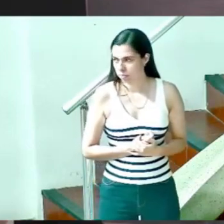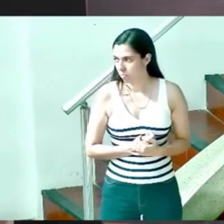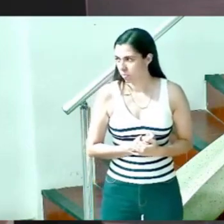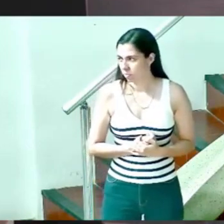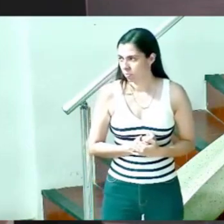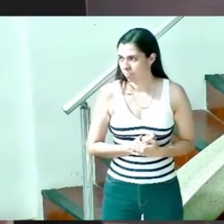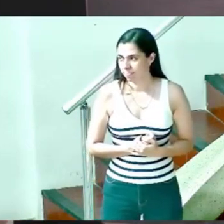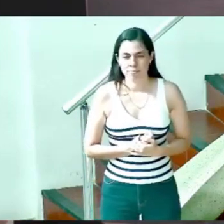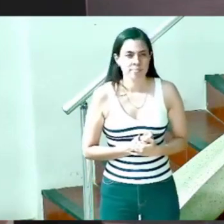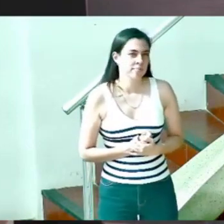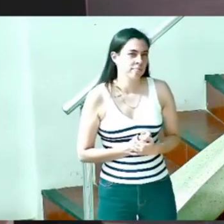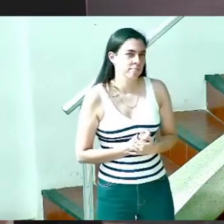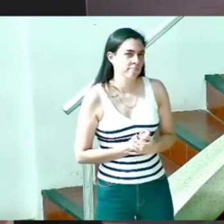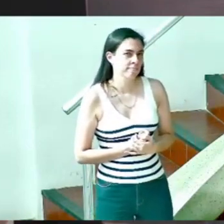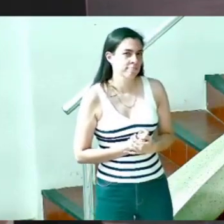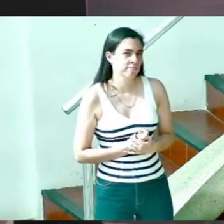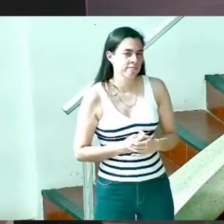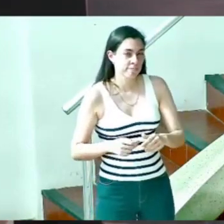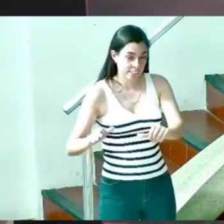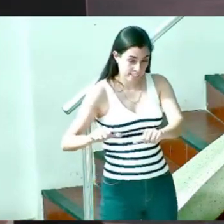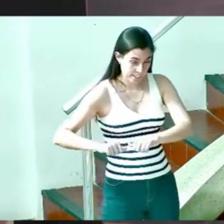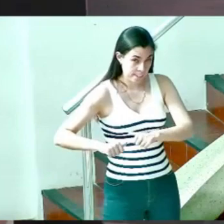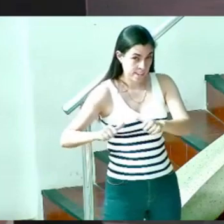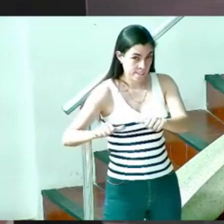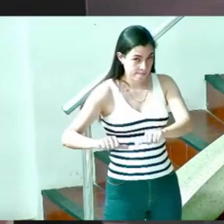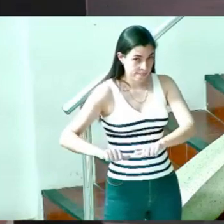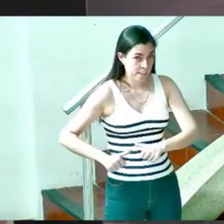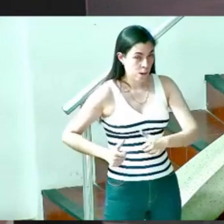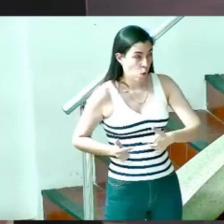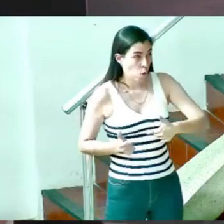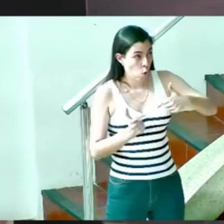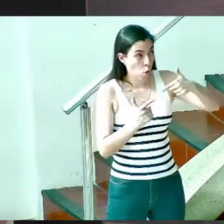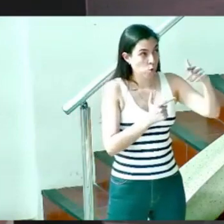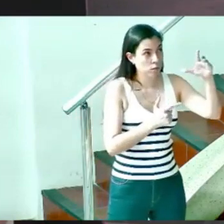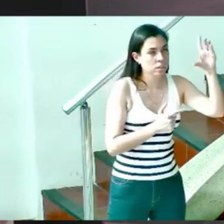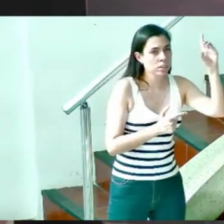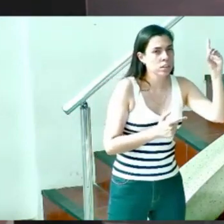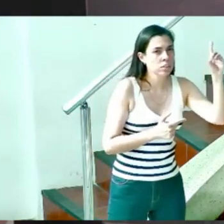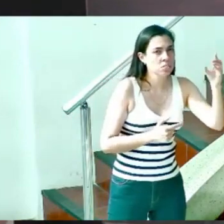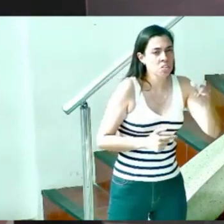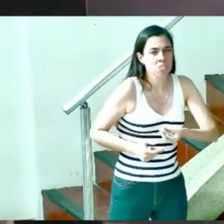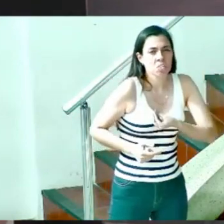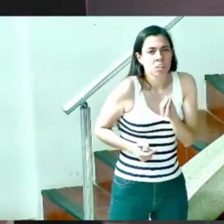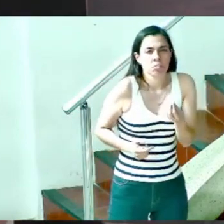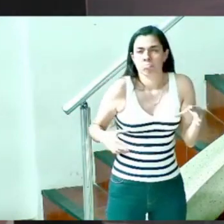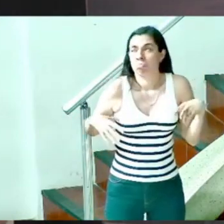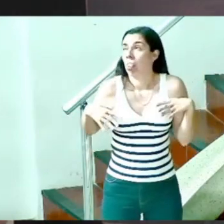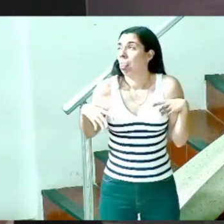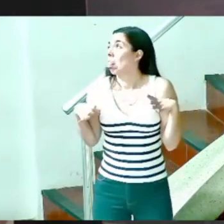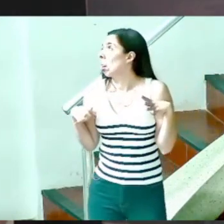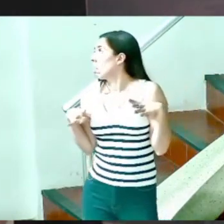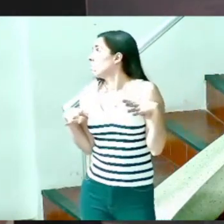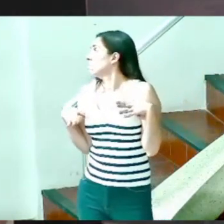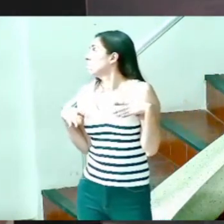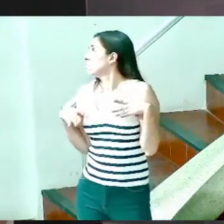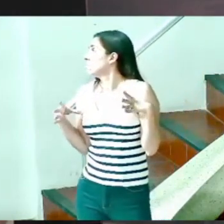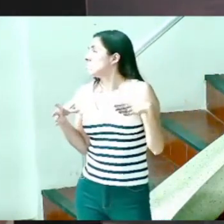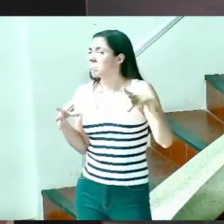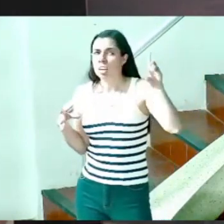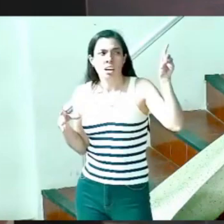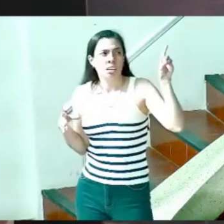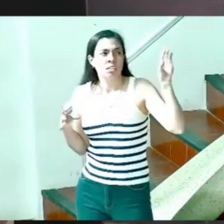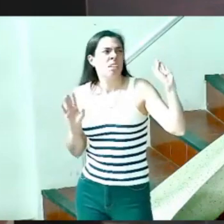o provocar a ira de Deus, o viver como se Deus não existisse. Como o povo de Israel